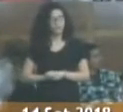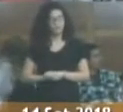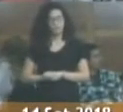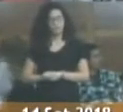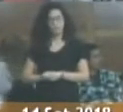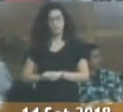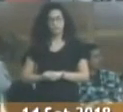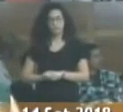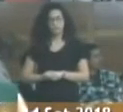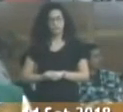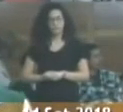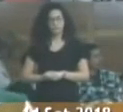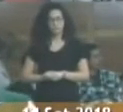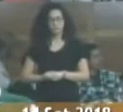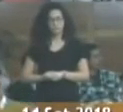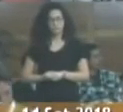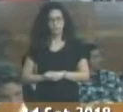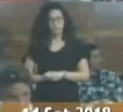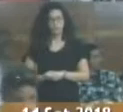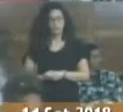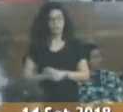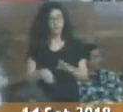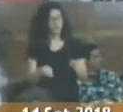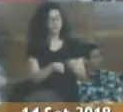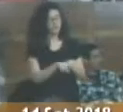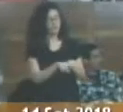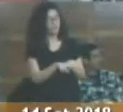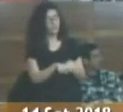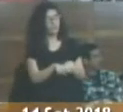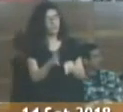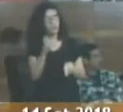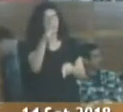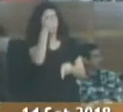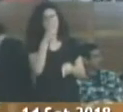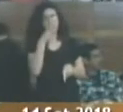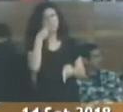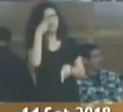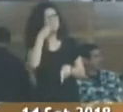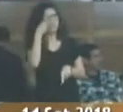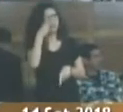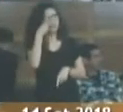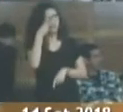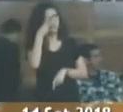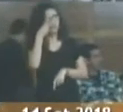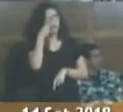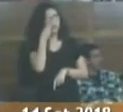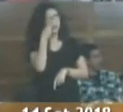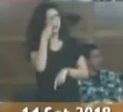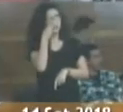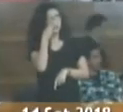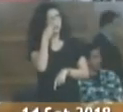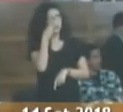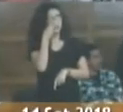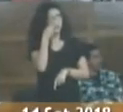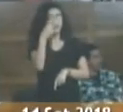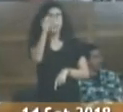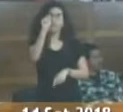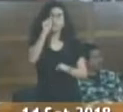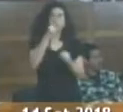e servi como vereador nessa casa durante 2 mandatos e saí da política há 22